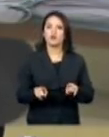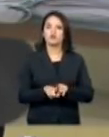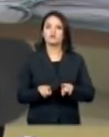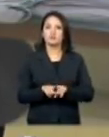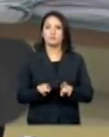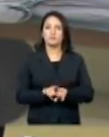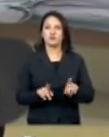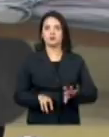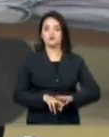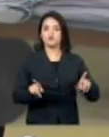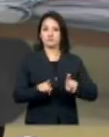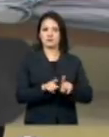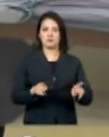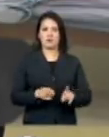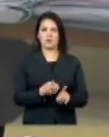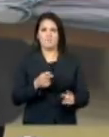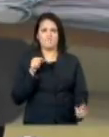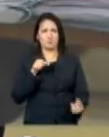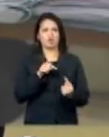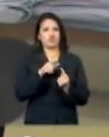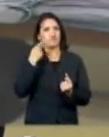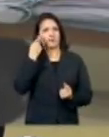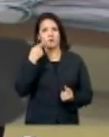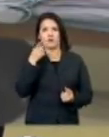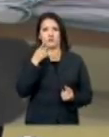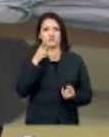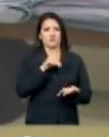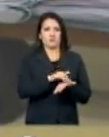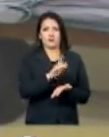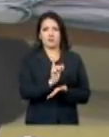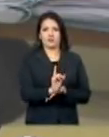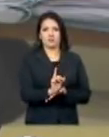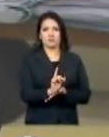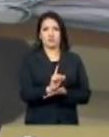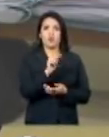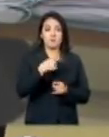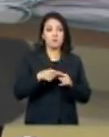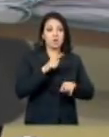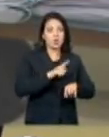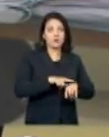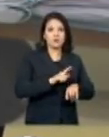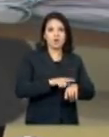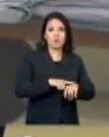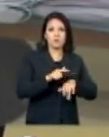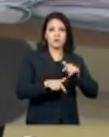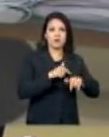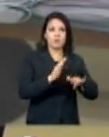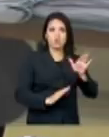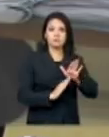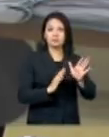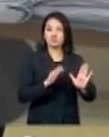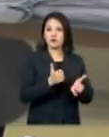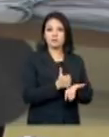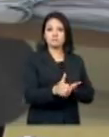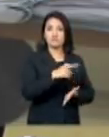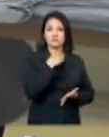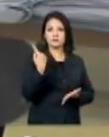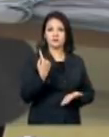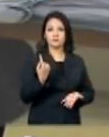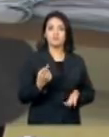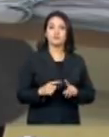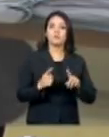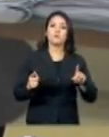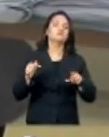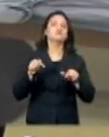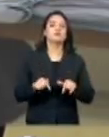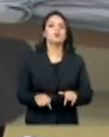política exigidos pelo artigo 8º do adct nessa conjuntura há de prevalecer o entendimento desta corte segundo a